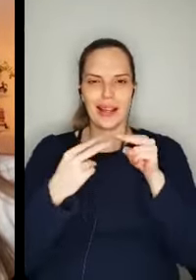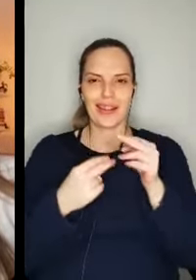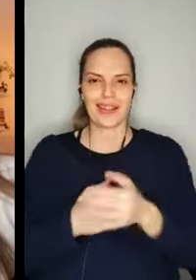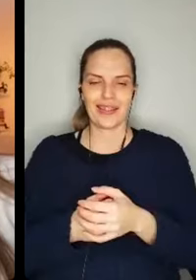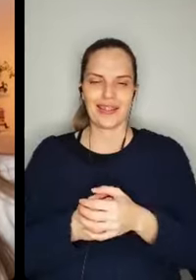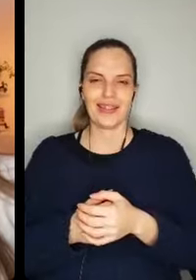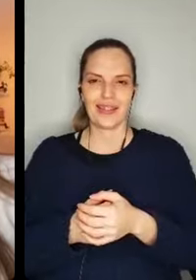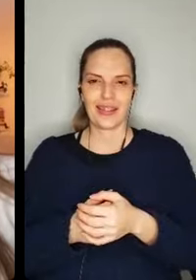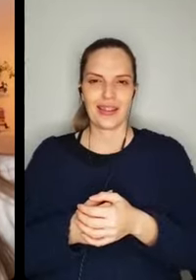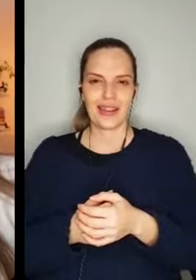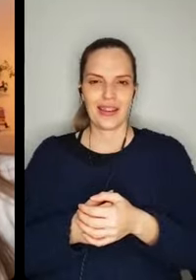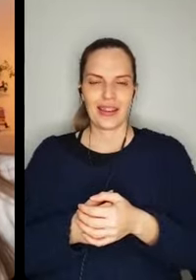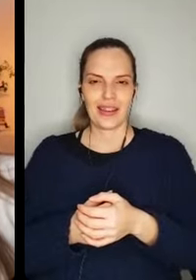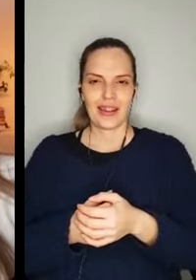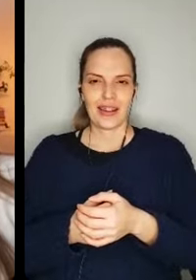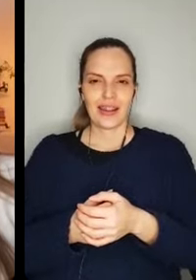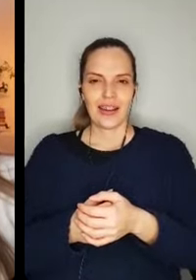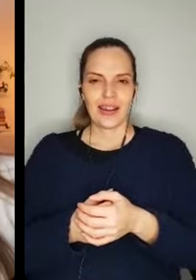novo.